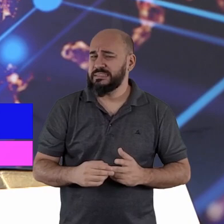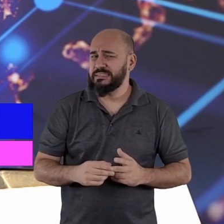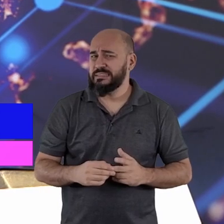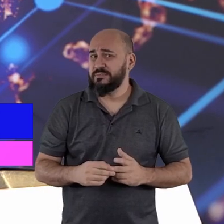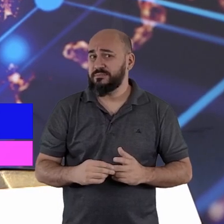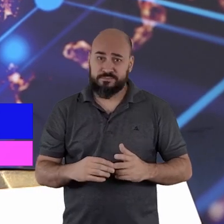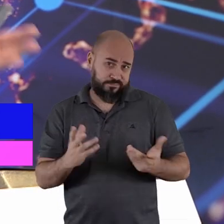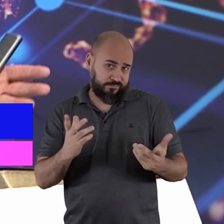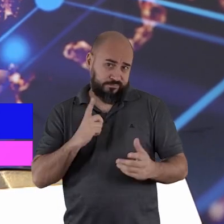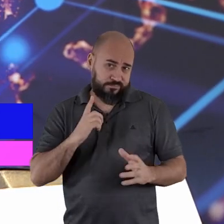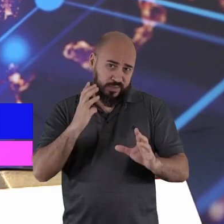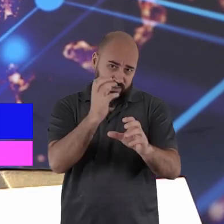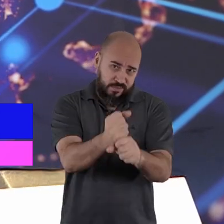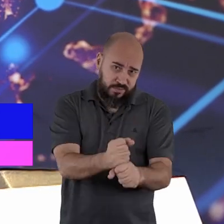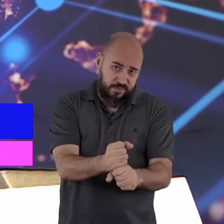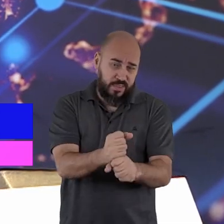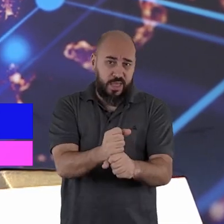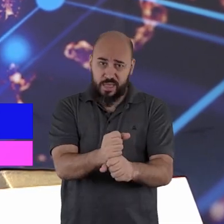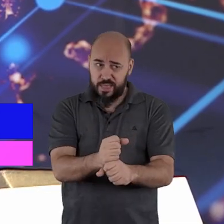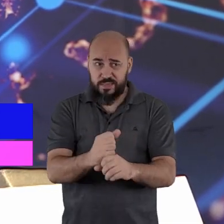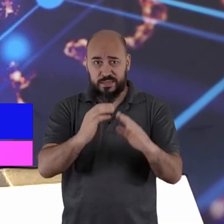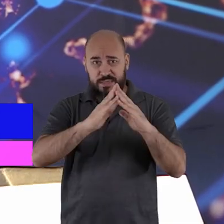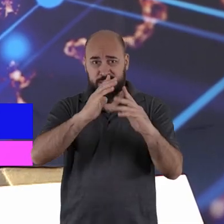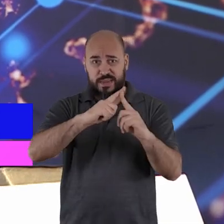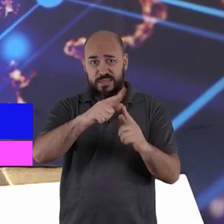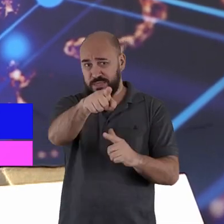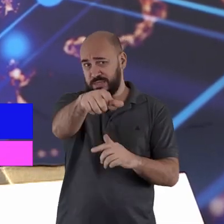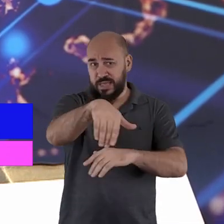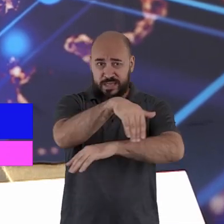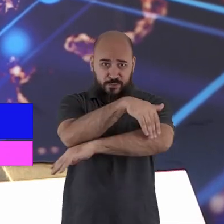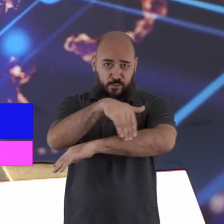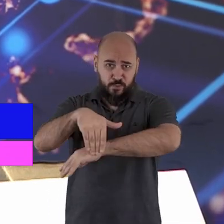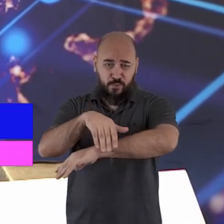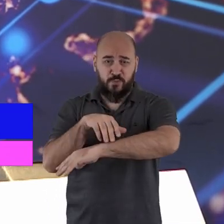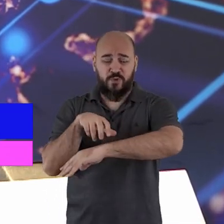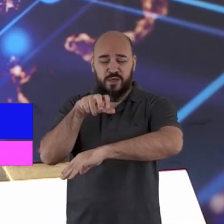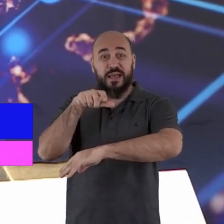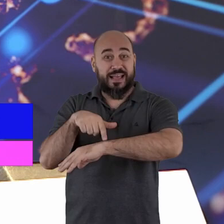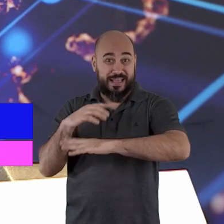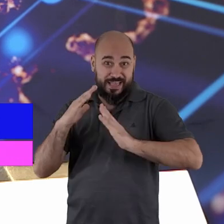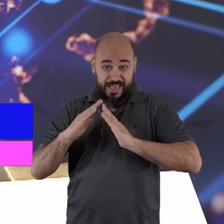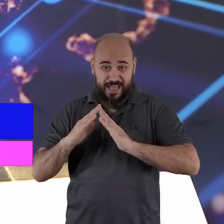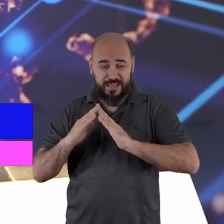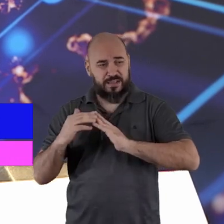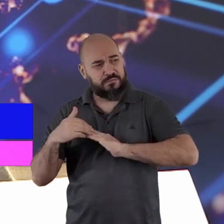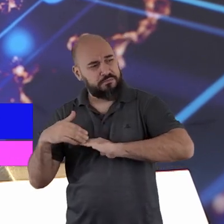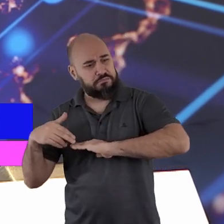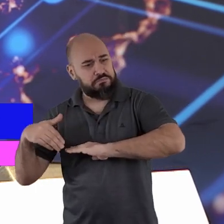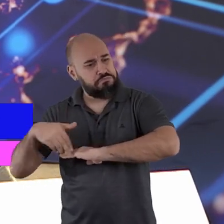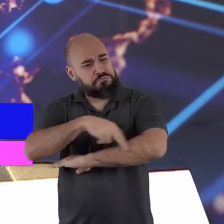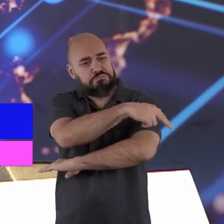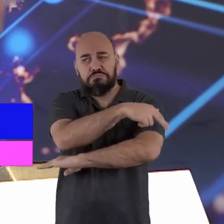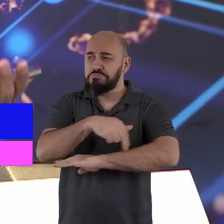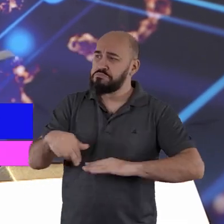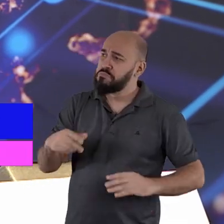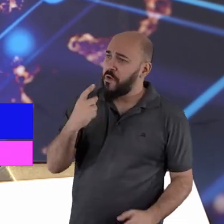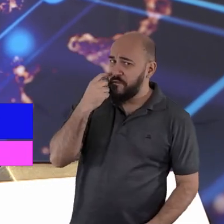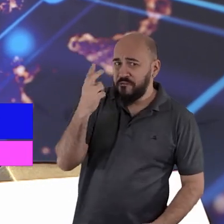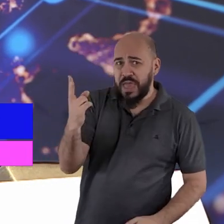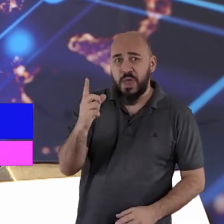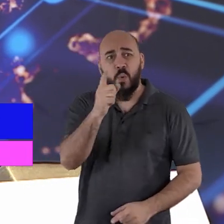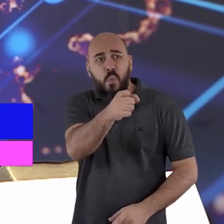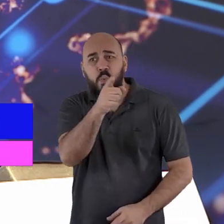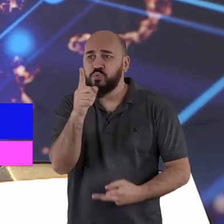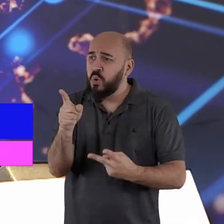diferentes que existe talvez no seu bairro, na sua cidade, porque elas estão constantemente surgindo. Aparecem